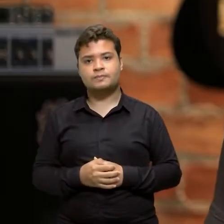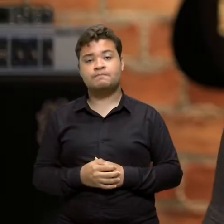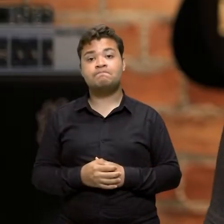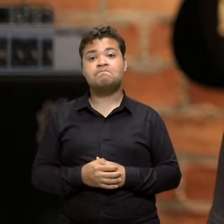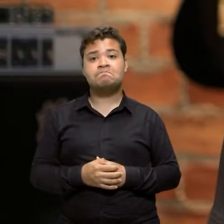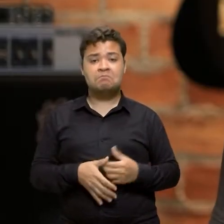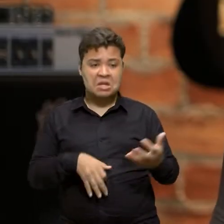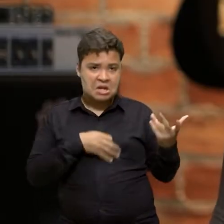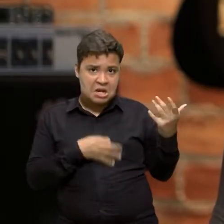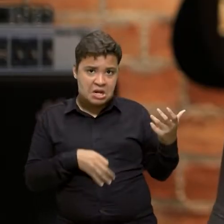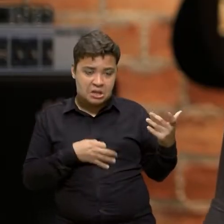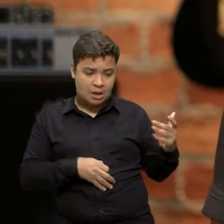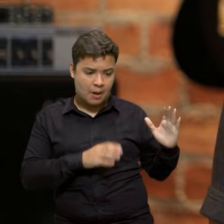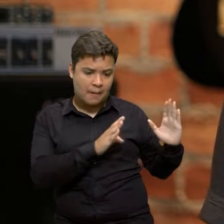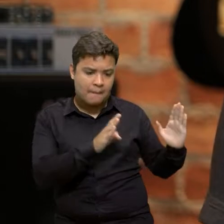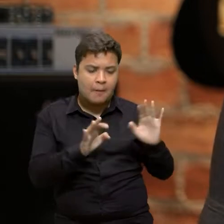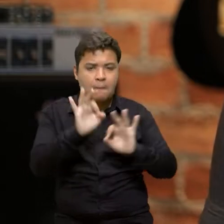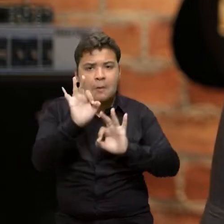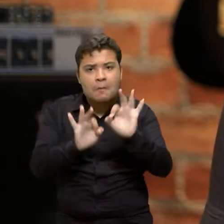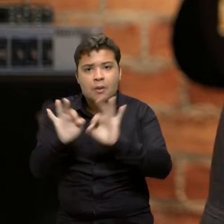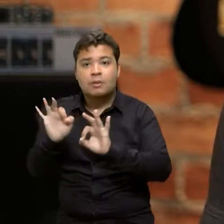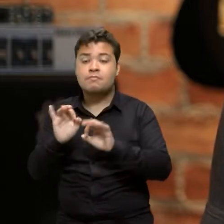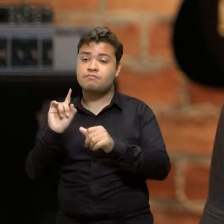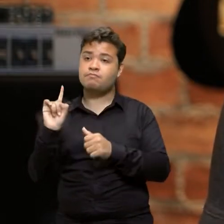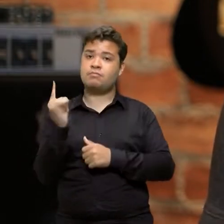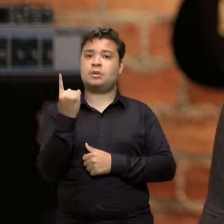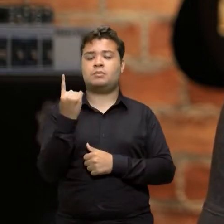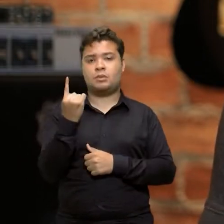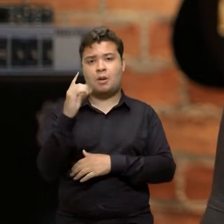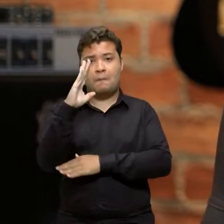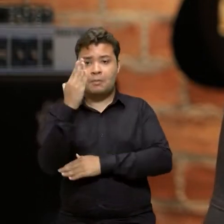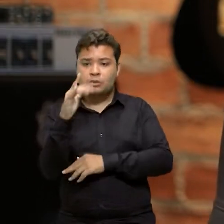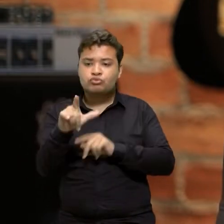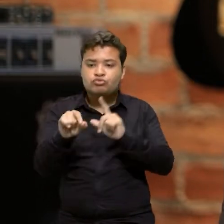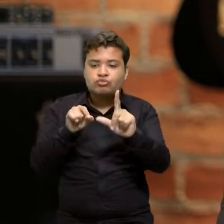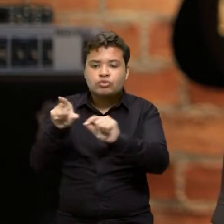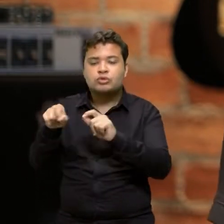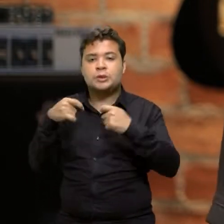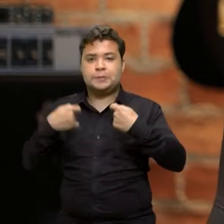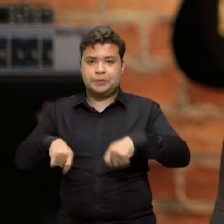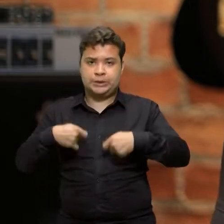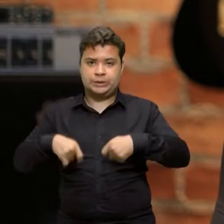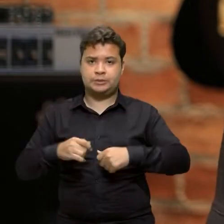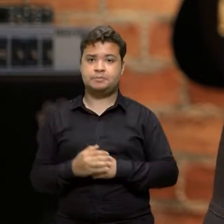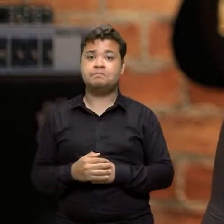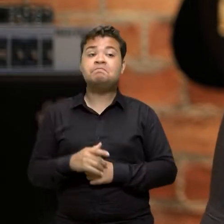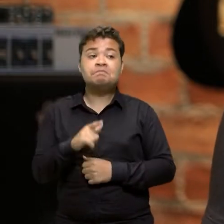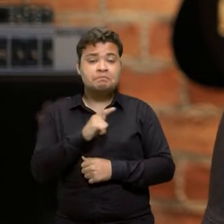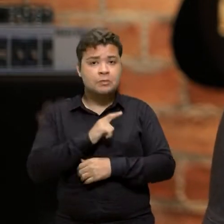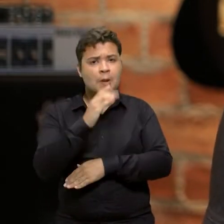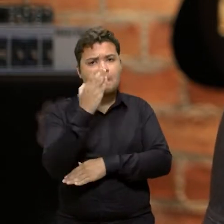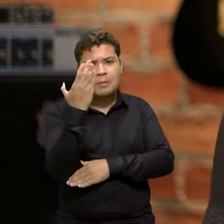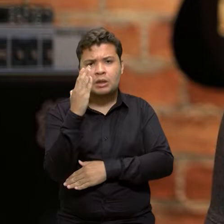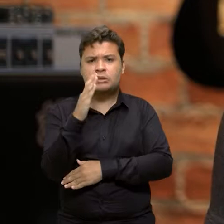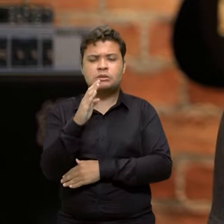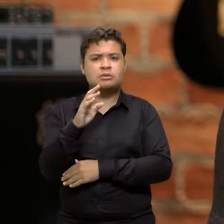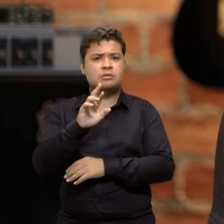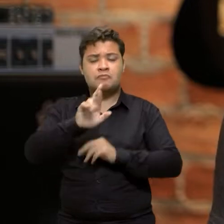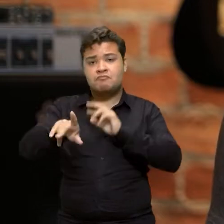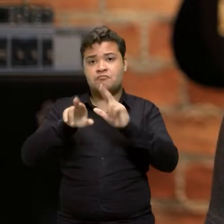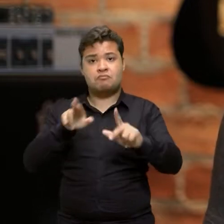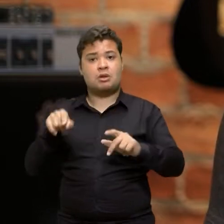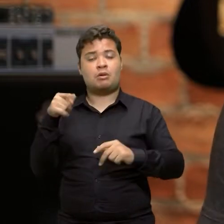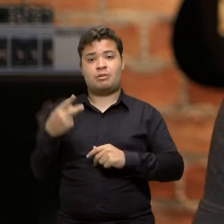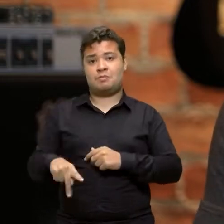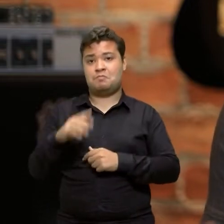uma guitarra, o inicial é a escolha das madeiras, né? Nós temos uma variedade de madeiras assim, muito ricas aqui